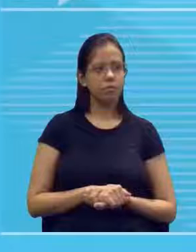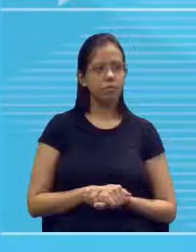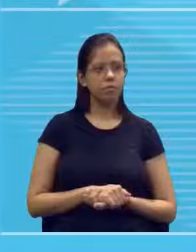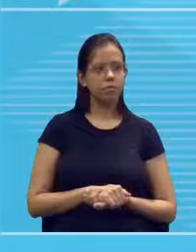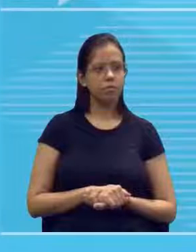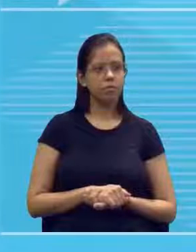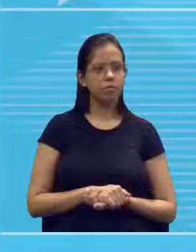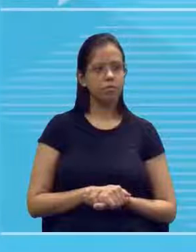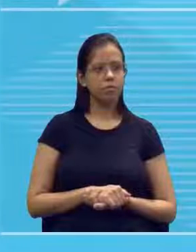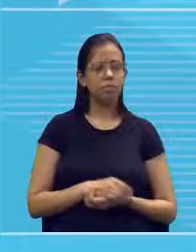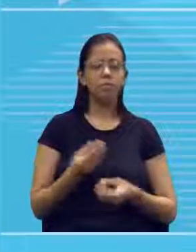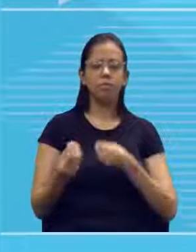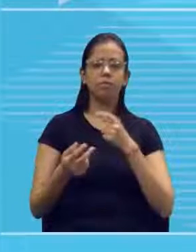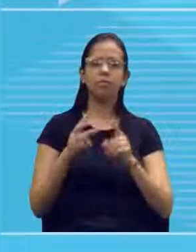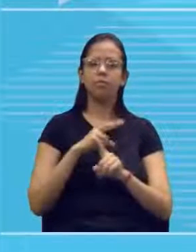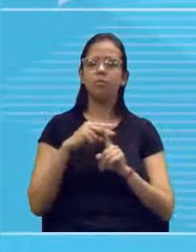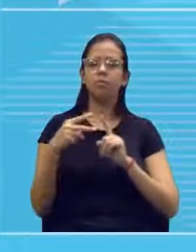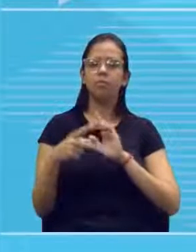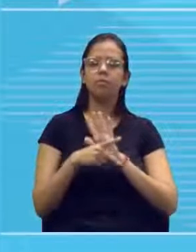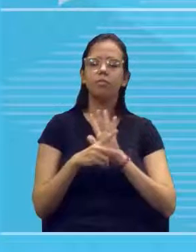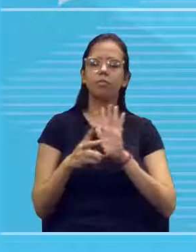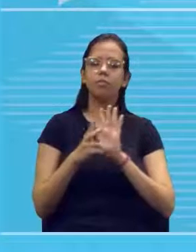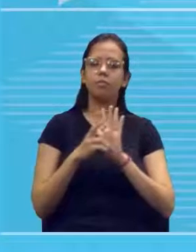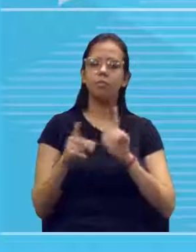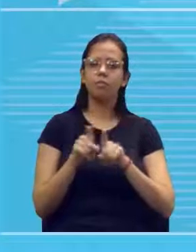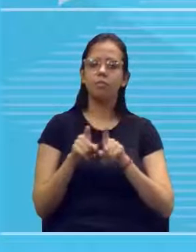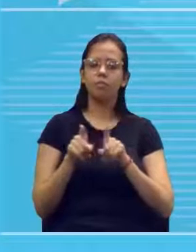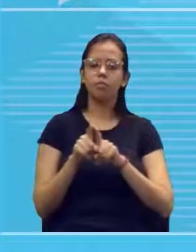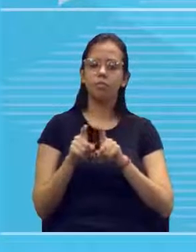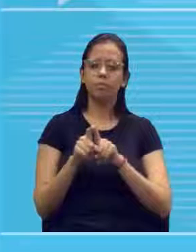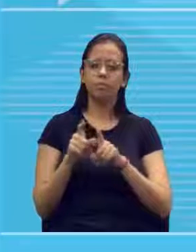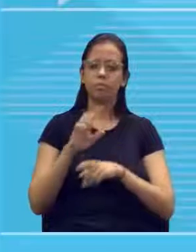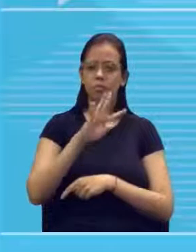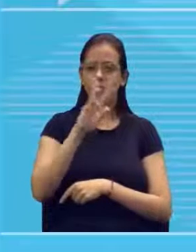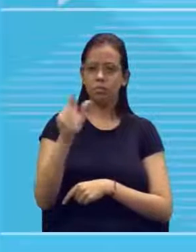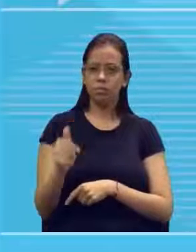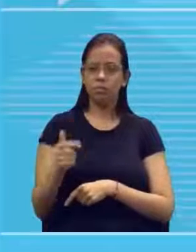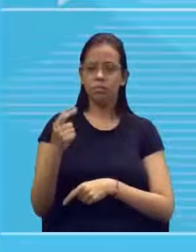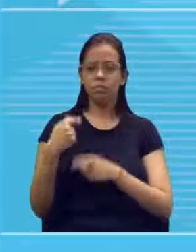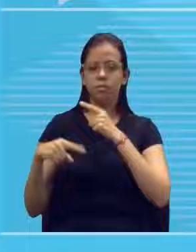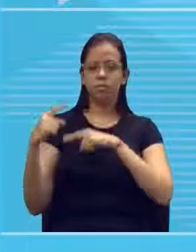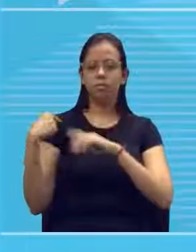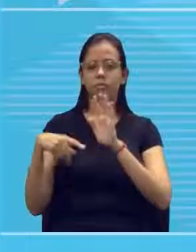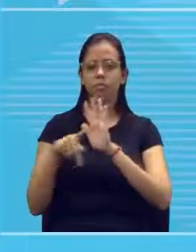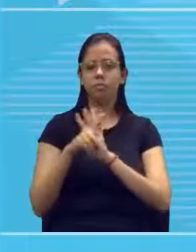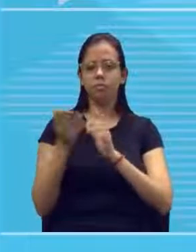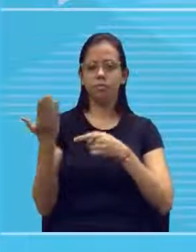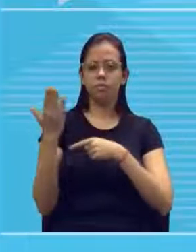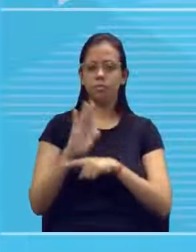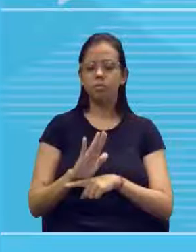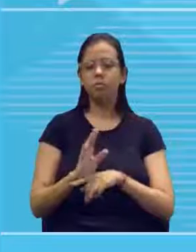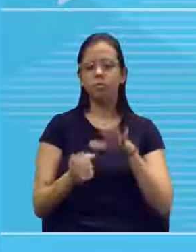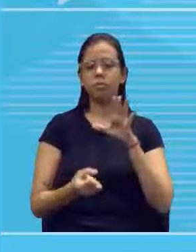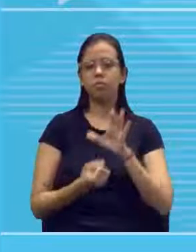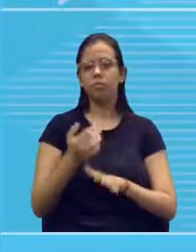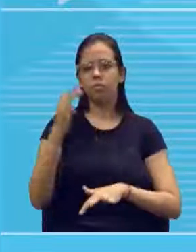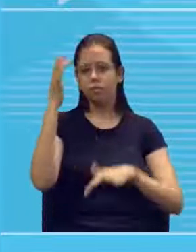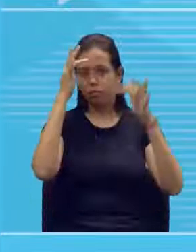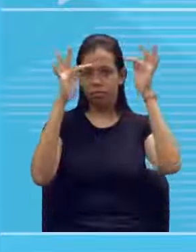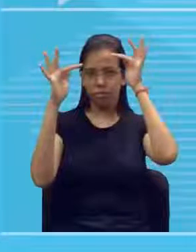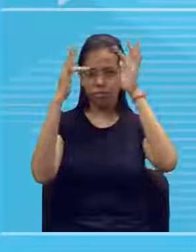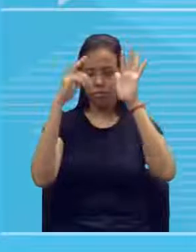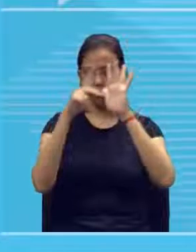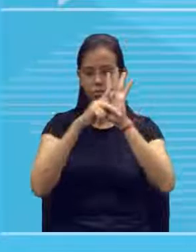e como as cosmovisões de indígenas e afrodescendentes podem ajudar a construir uma filosofia